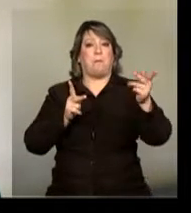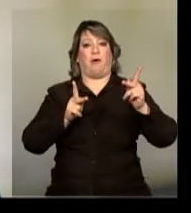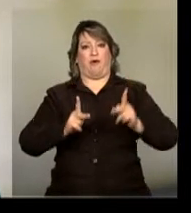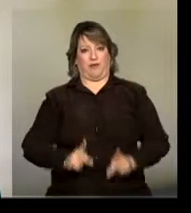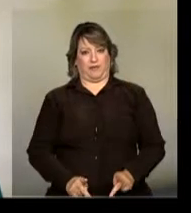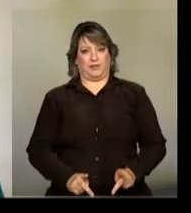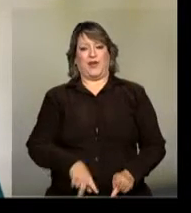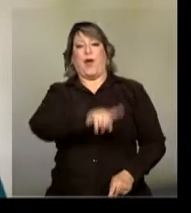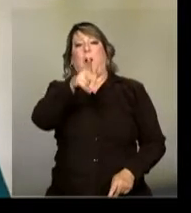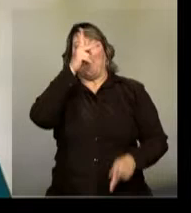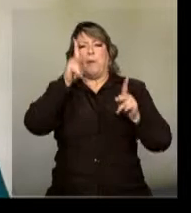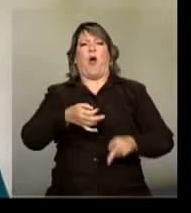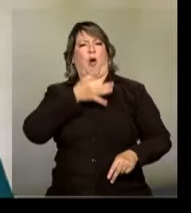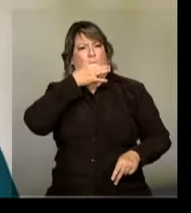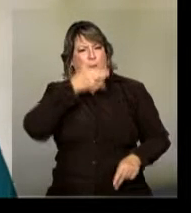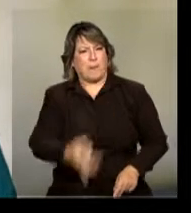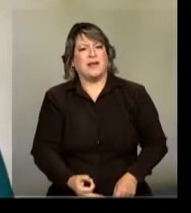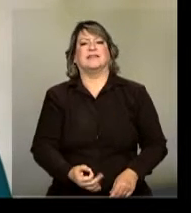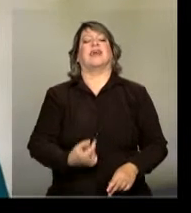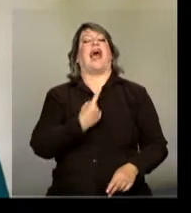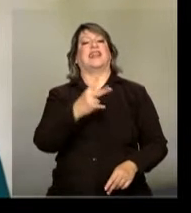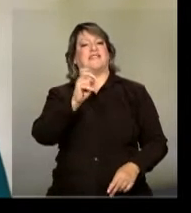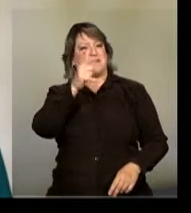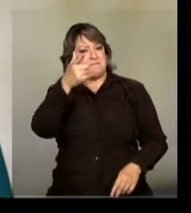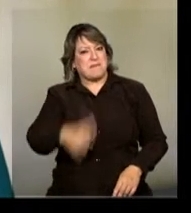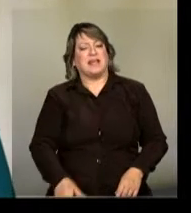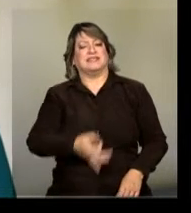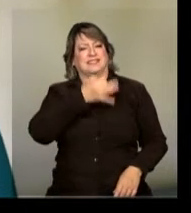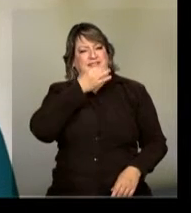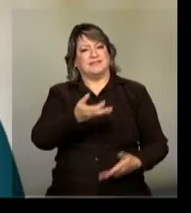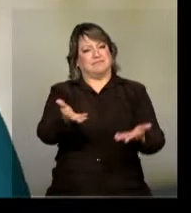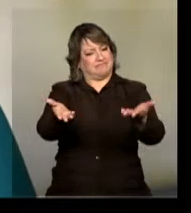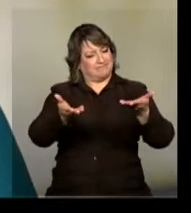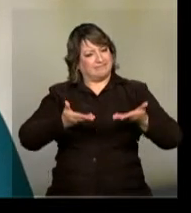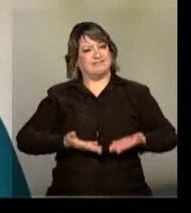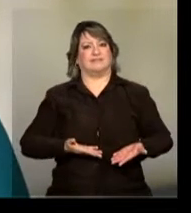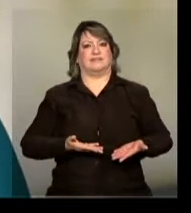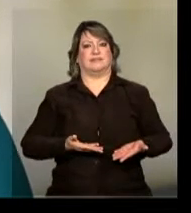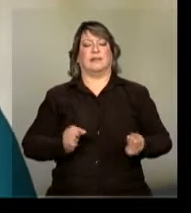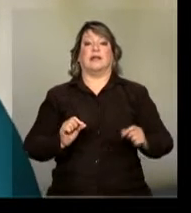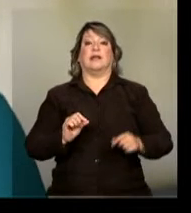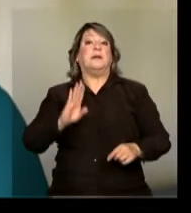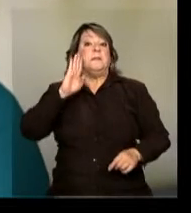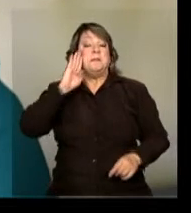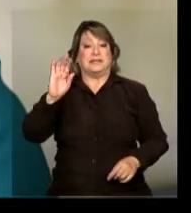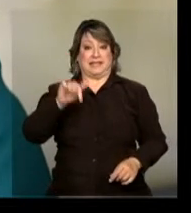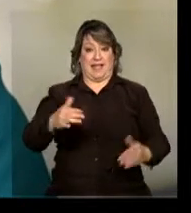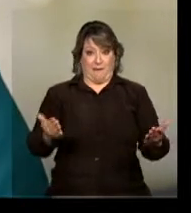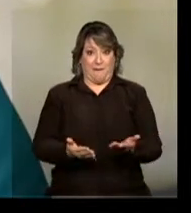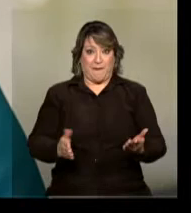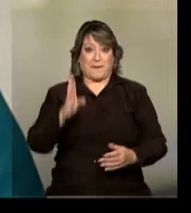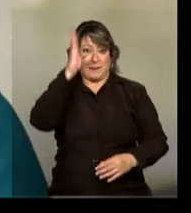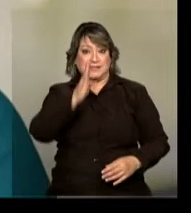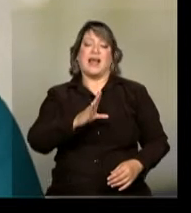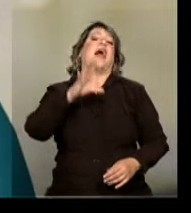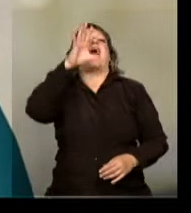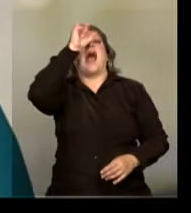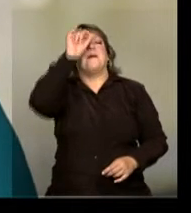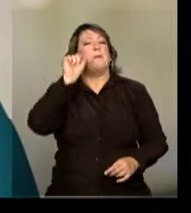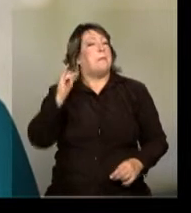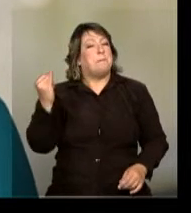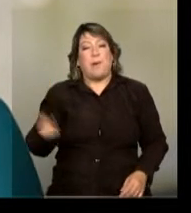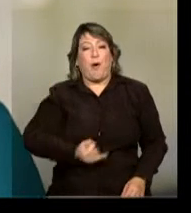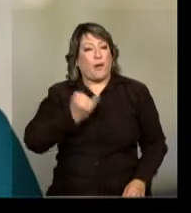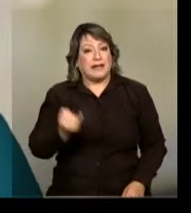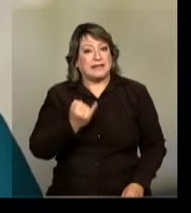povo participar cada vez mais das decisões de governo mais que nunca o brasil está aprendendo que o que importa